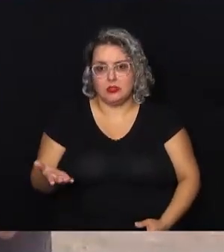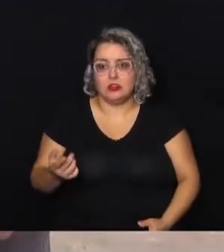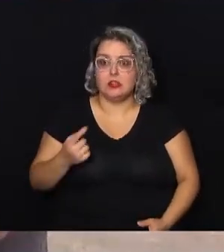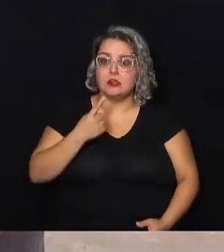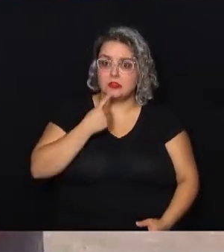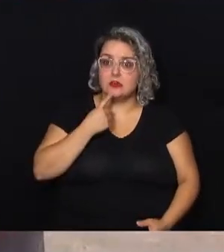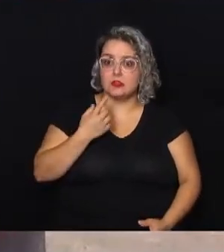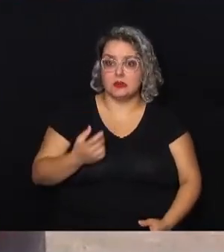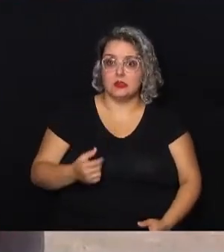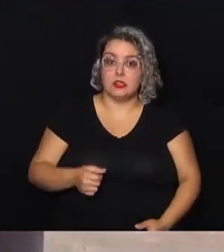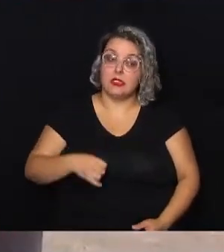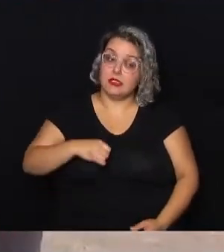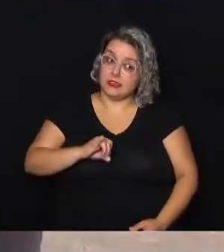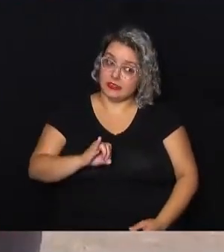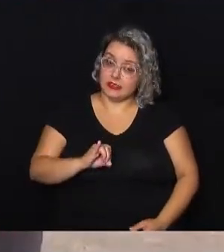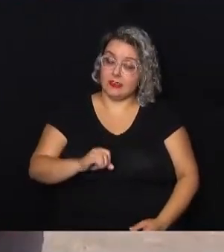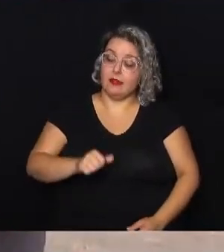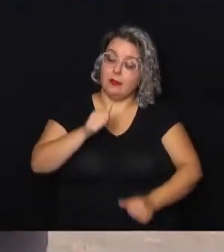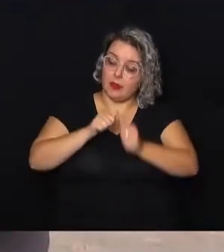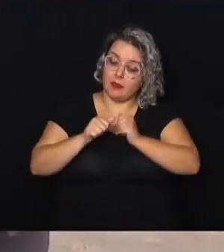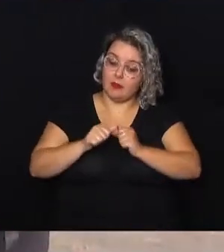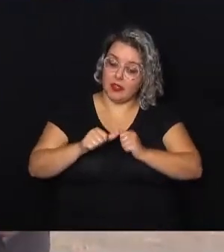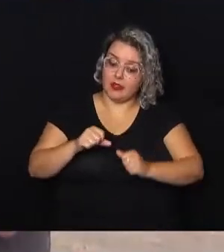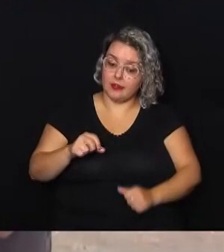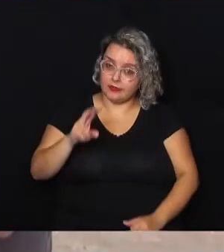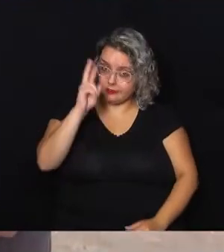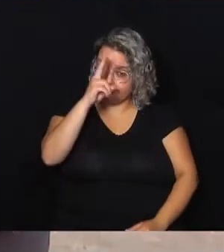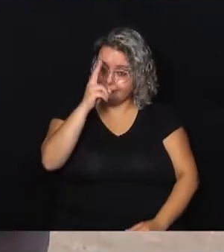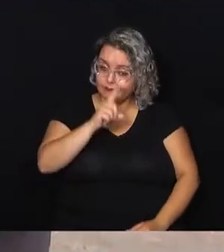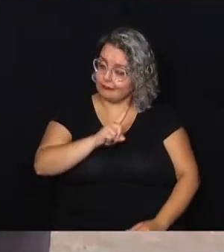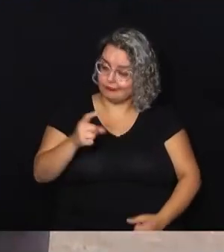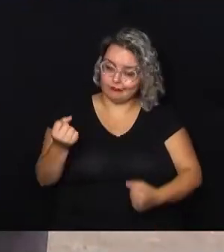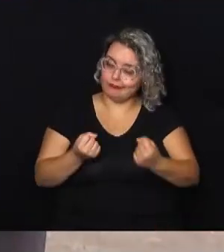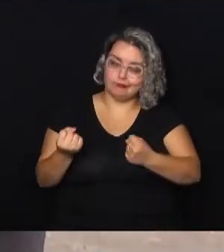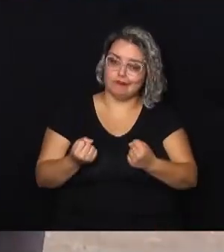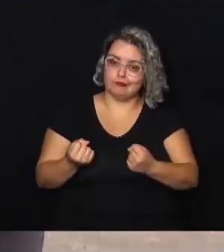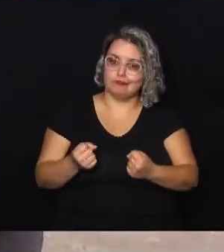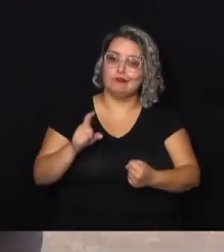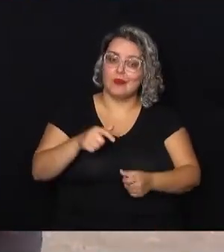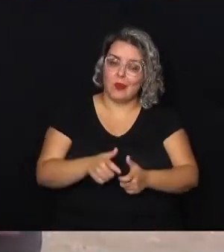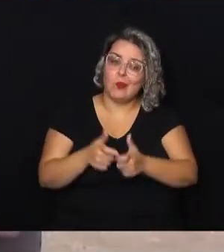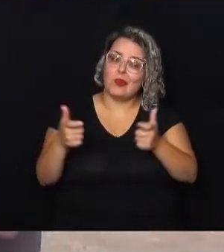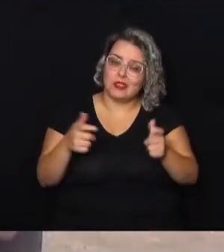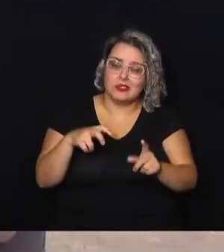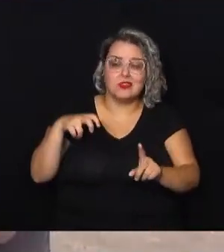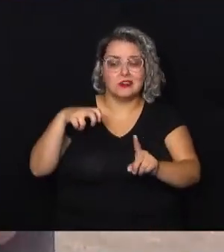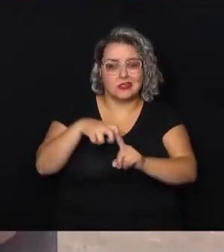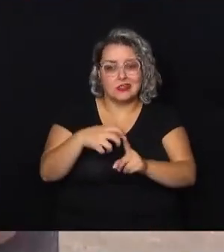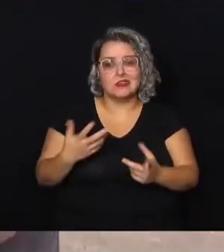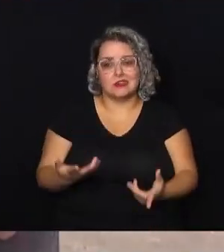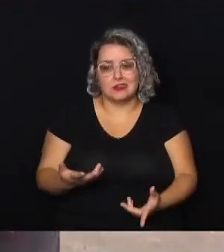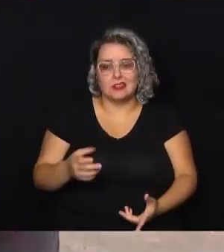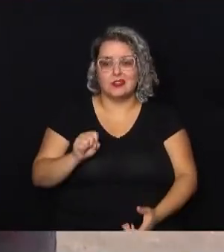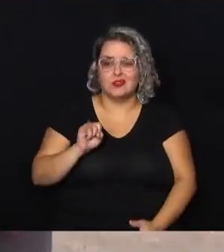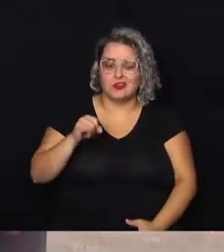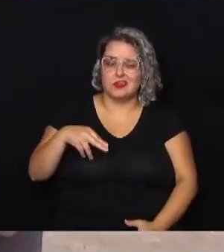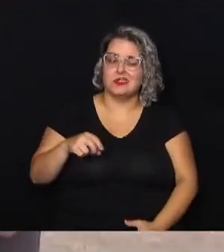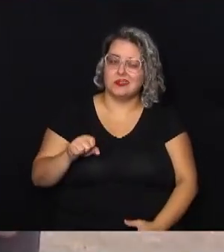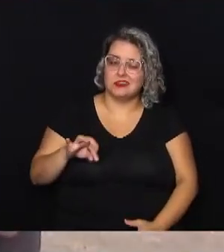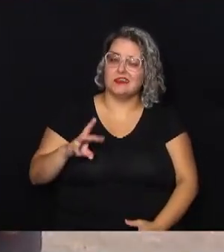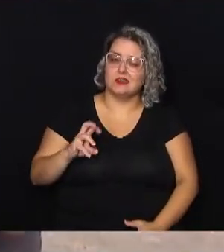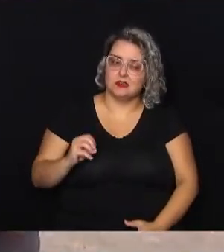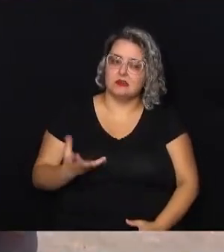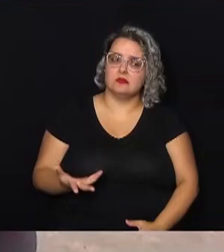é: se beber, não dirija, né? A alcoolemia tem sido uma das grandes causas de sinistralidade nas